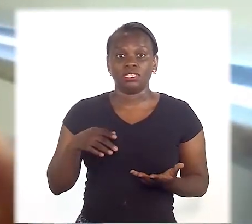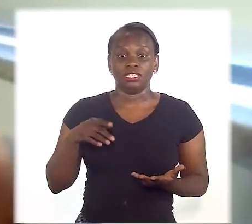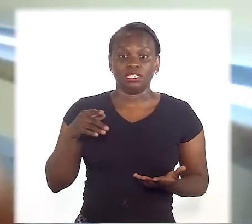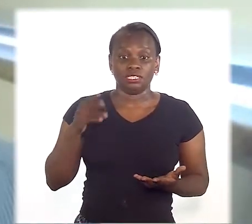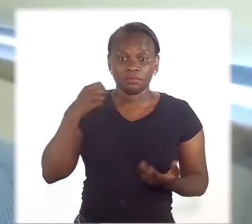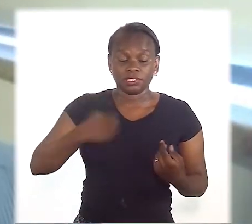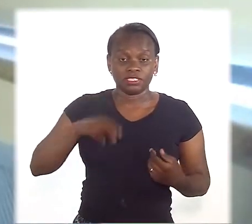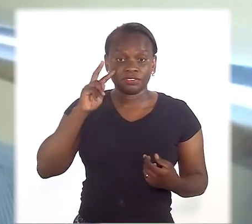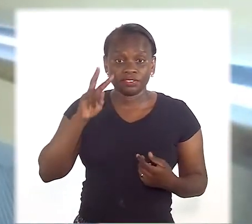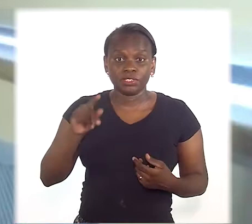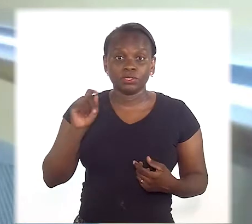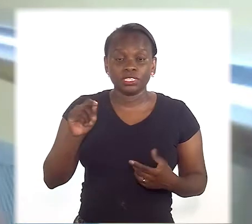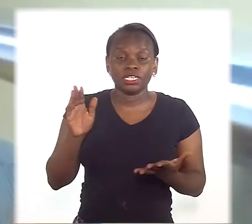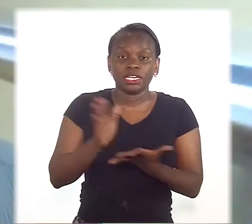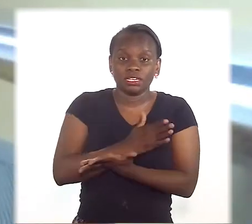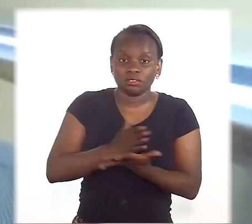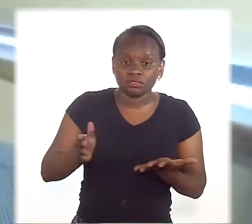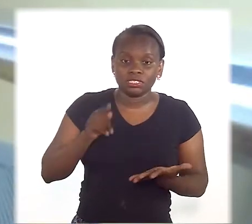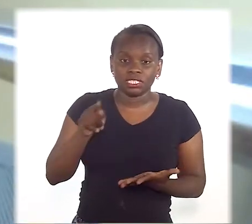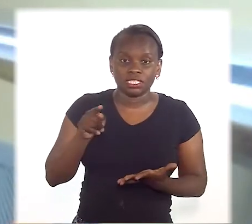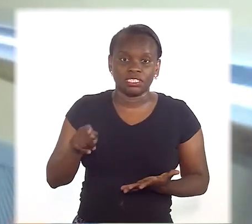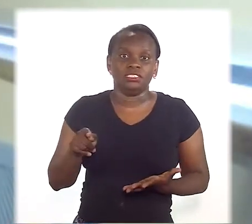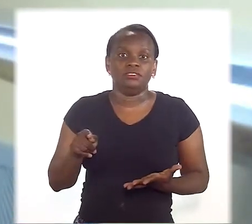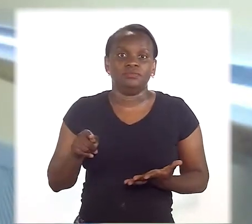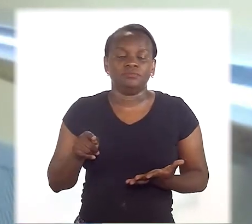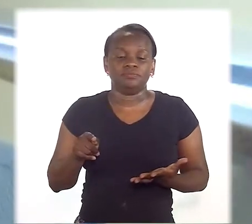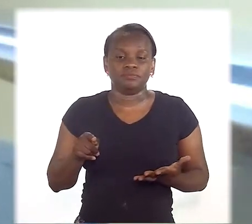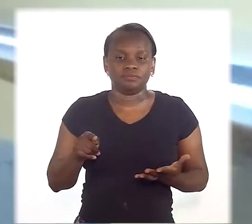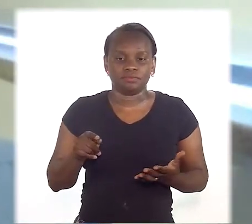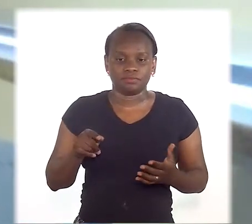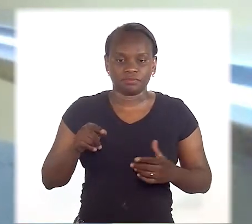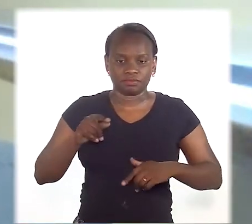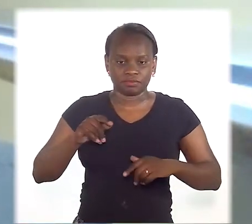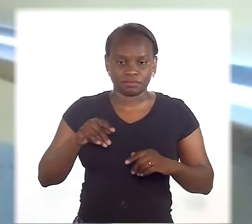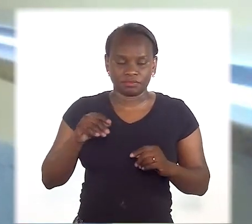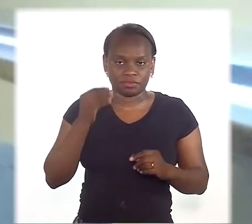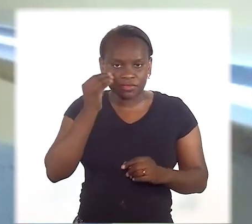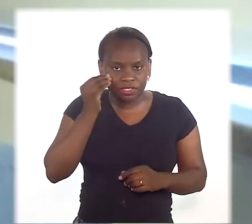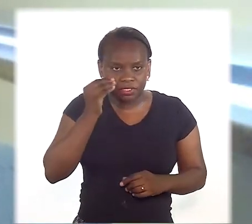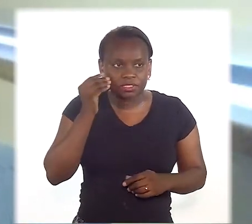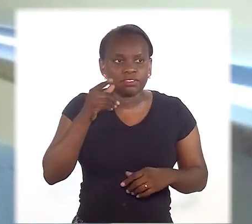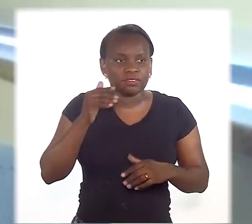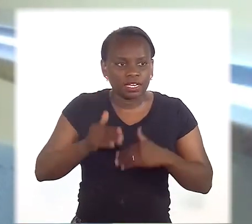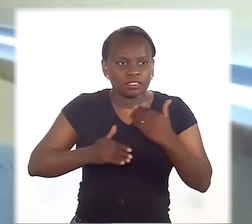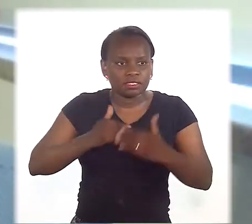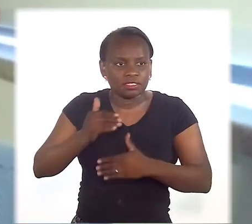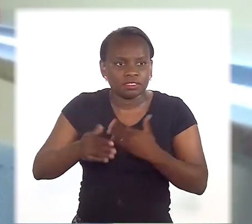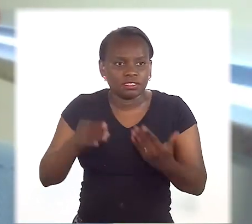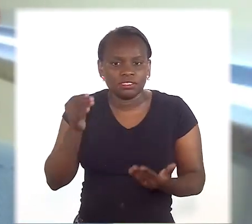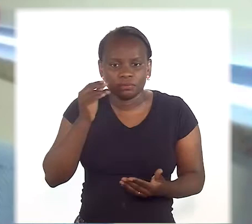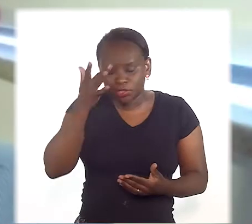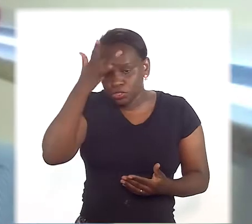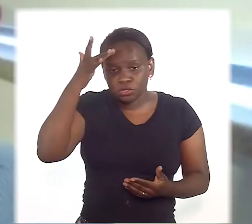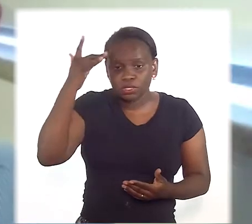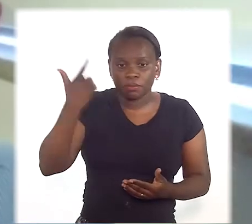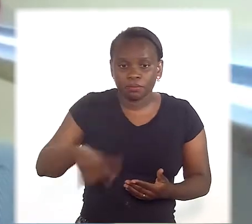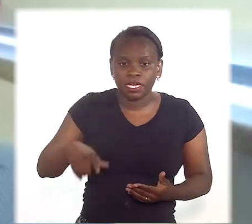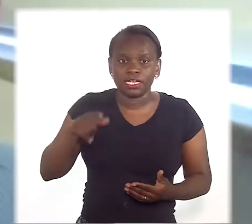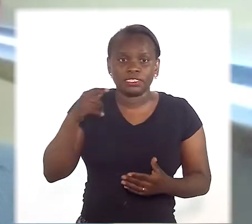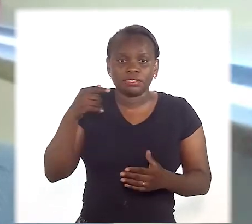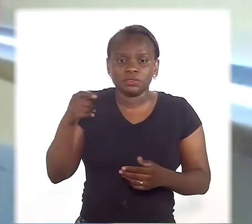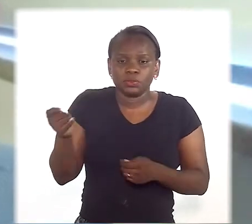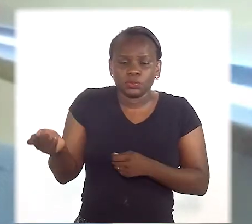Então entender que em algum momento esse experimento ele vai evoluindo para um consumo